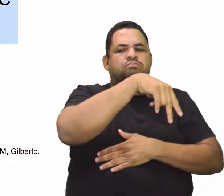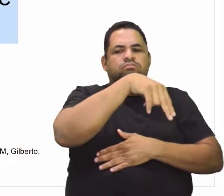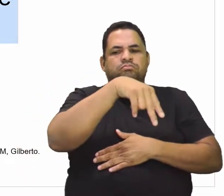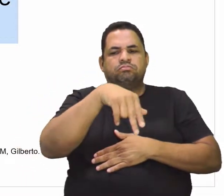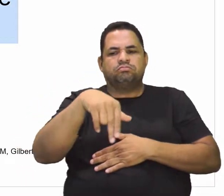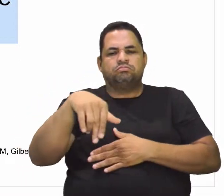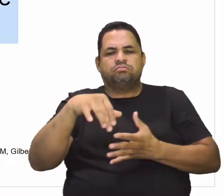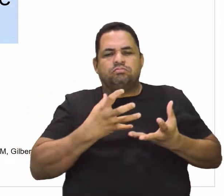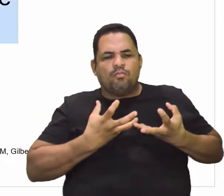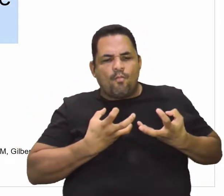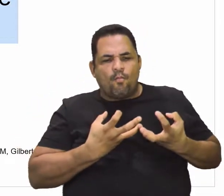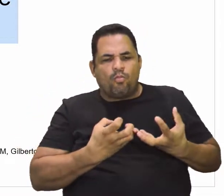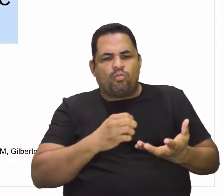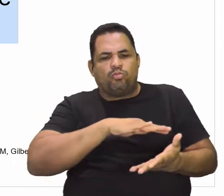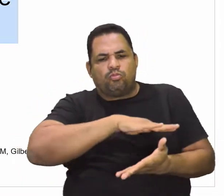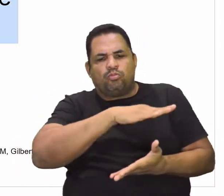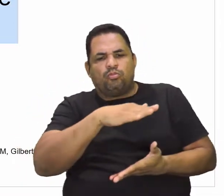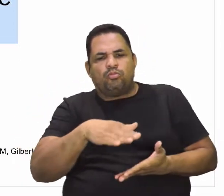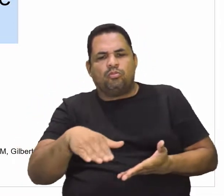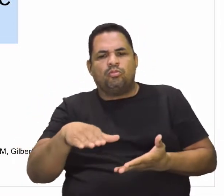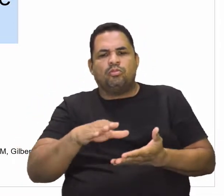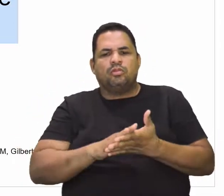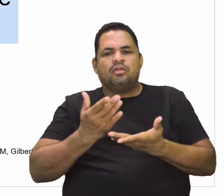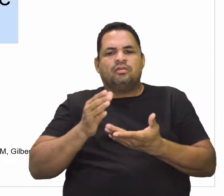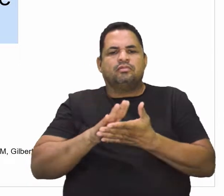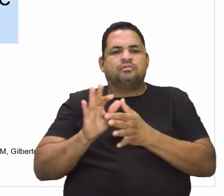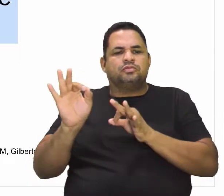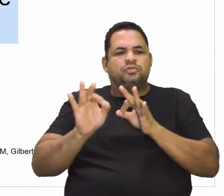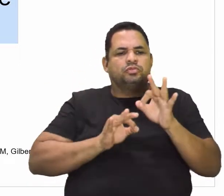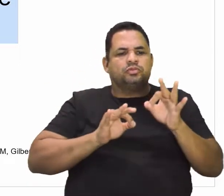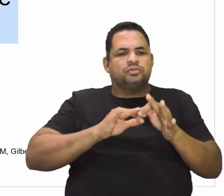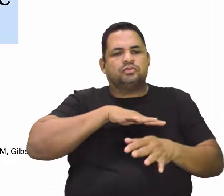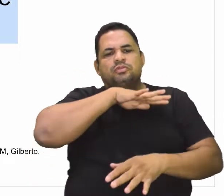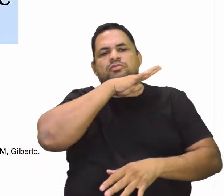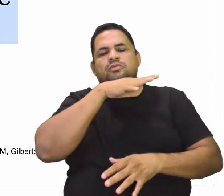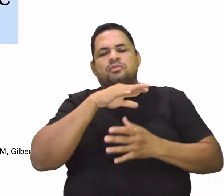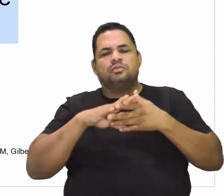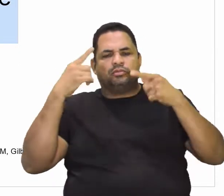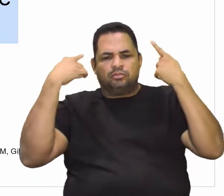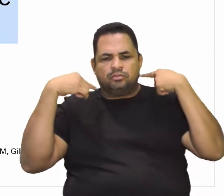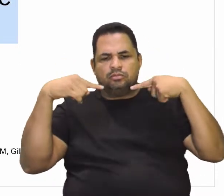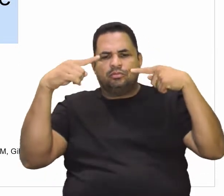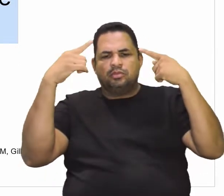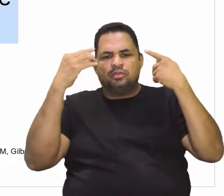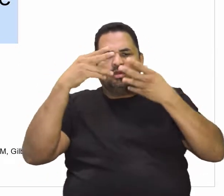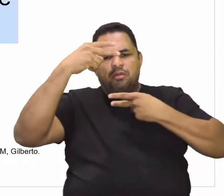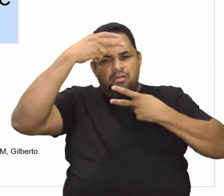pelos desertos, dedicavam-se à criação de animais, ovelhas, cabras, camelos.